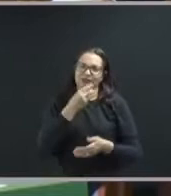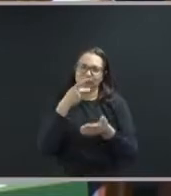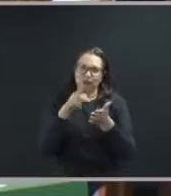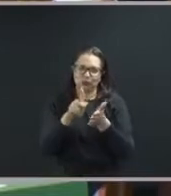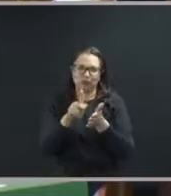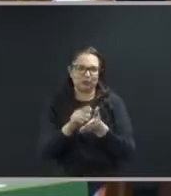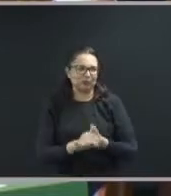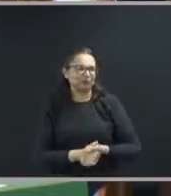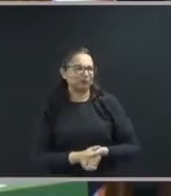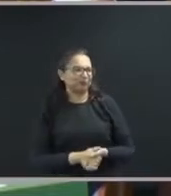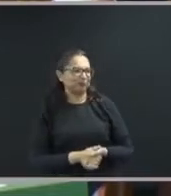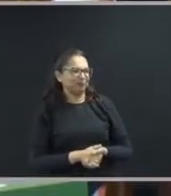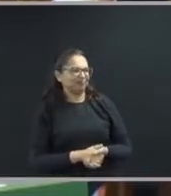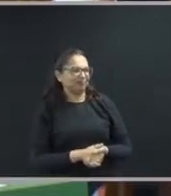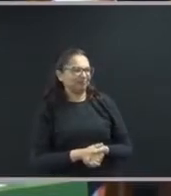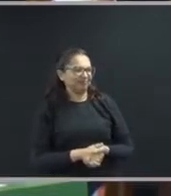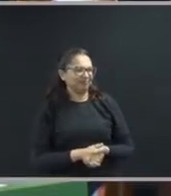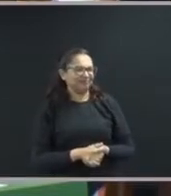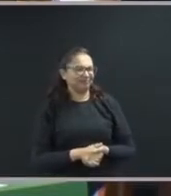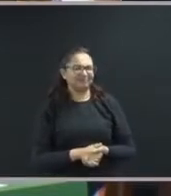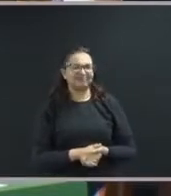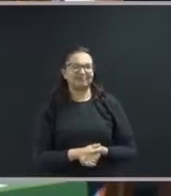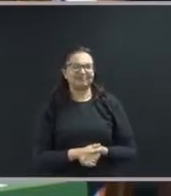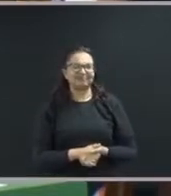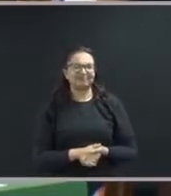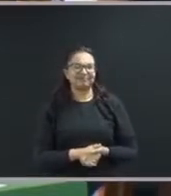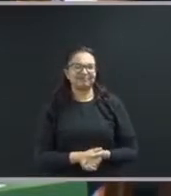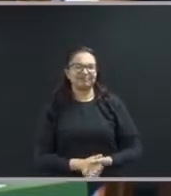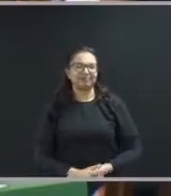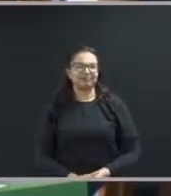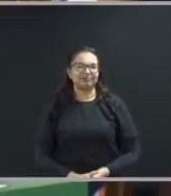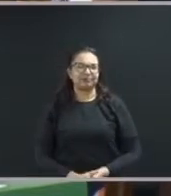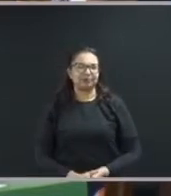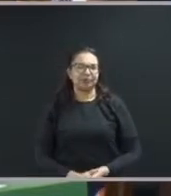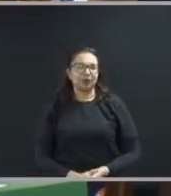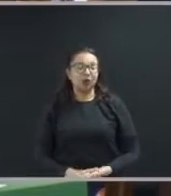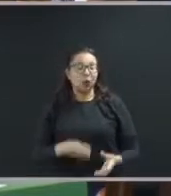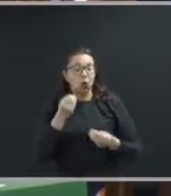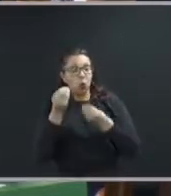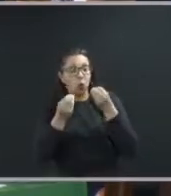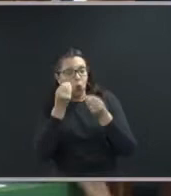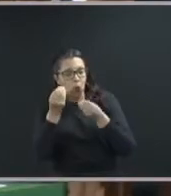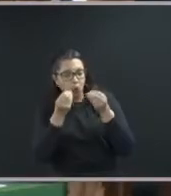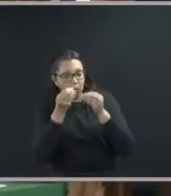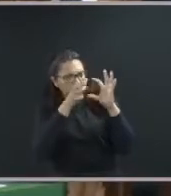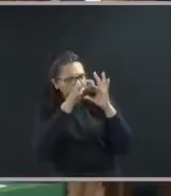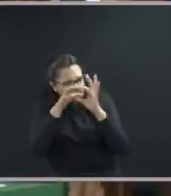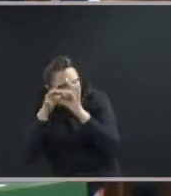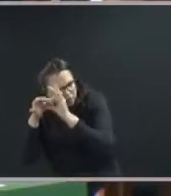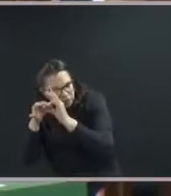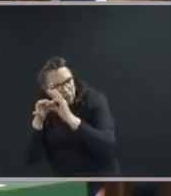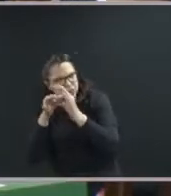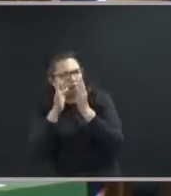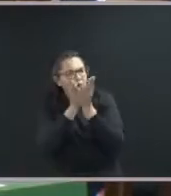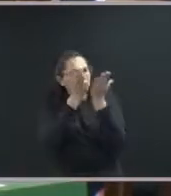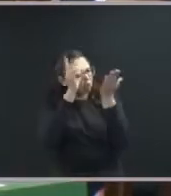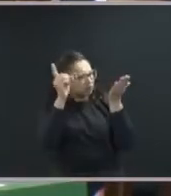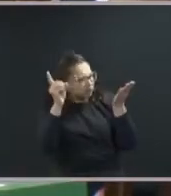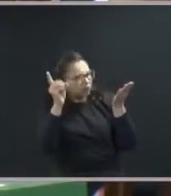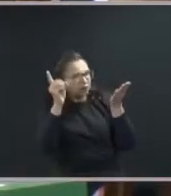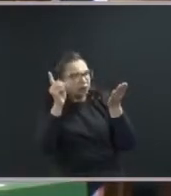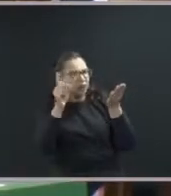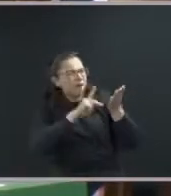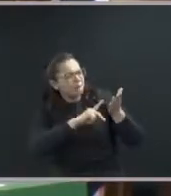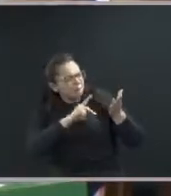aqui nós poderíamos contextualizar esse texto Nós podíamos dizer, Paulo, falando para a irmã Maria, para a